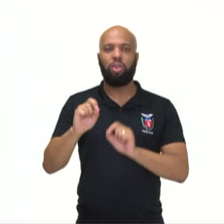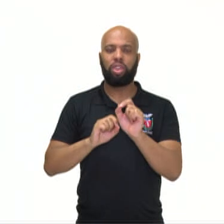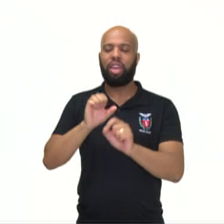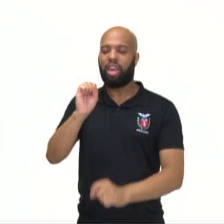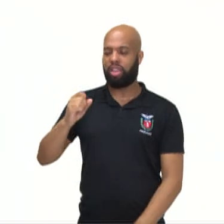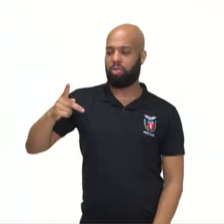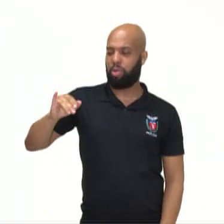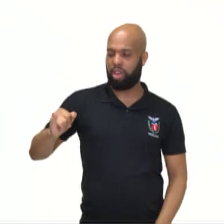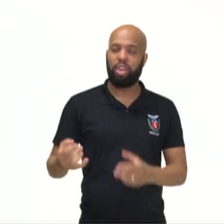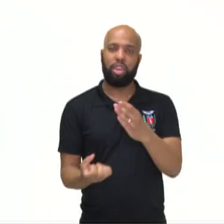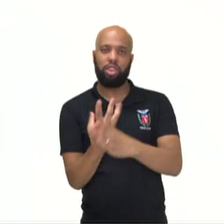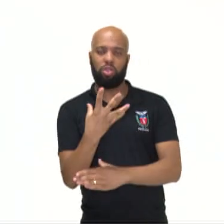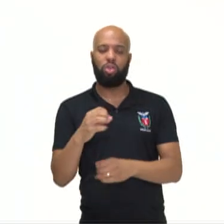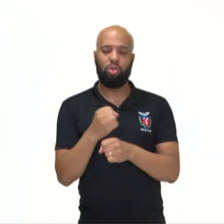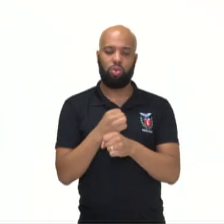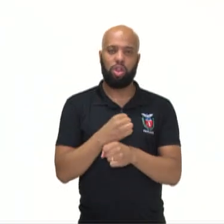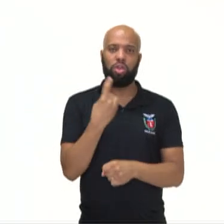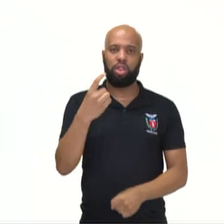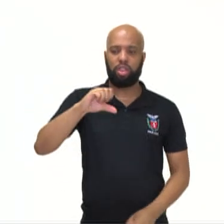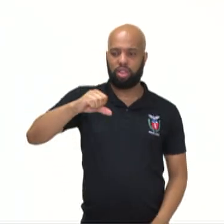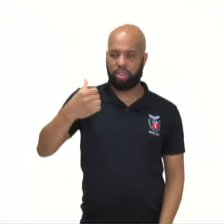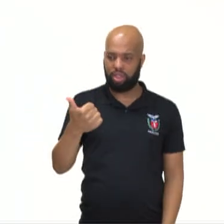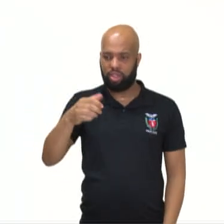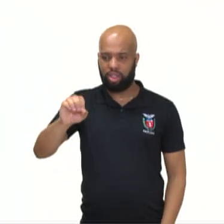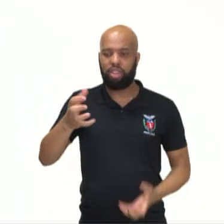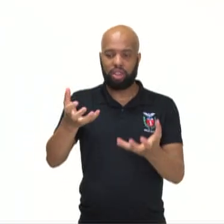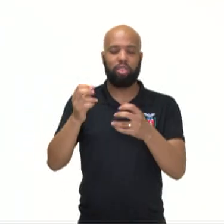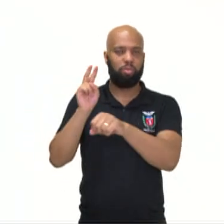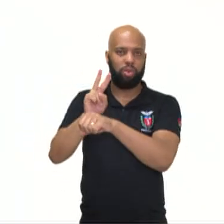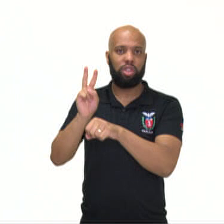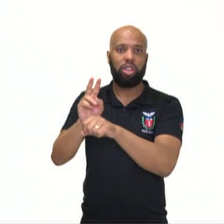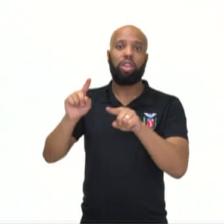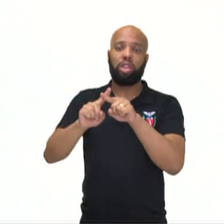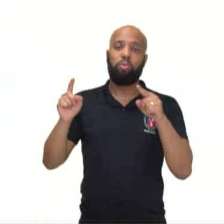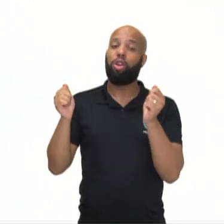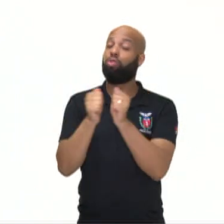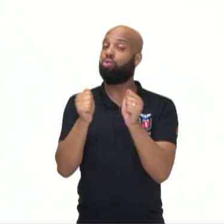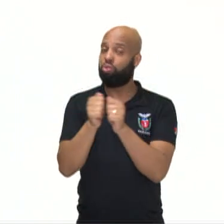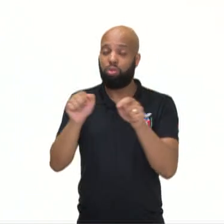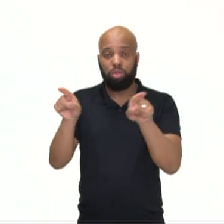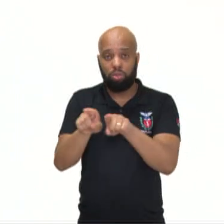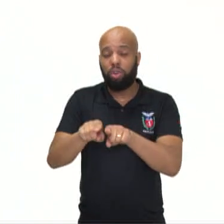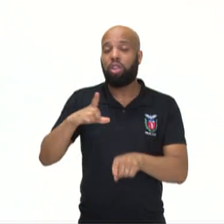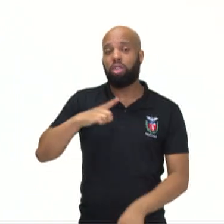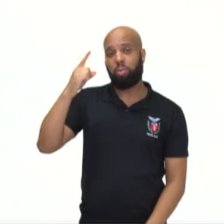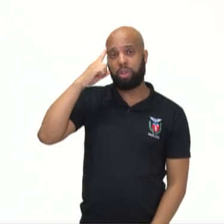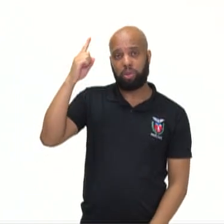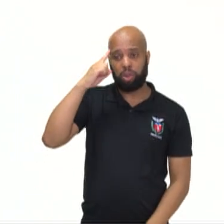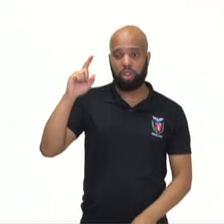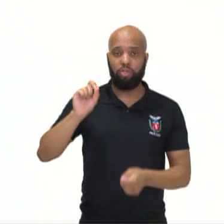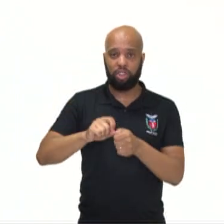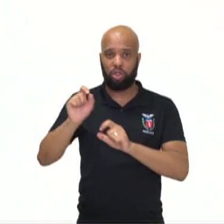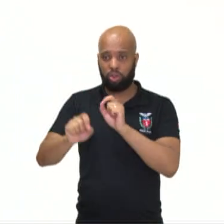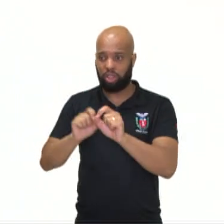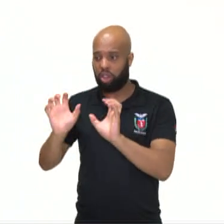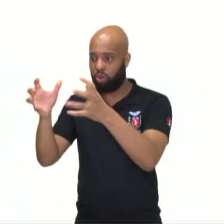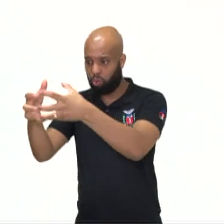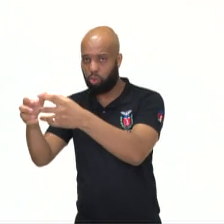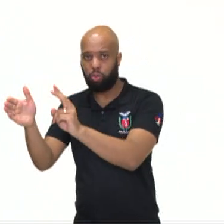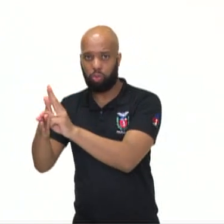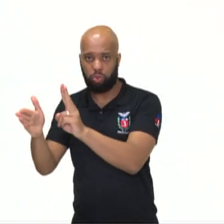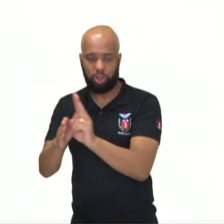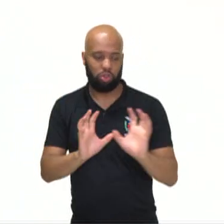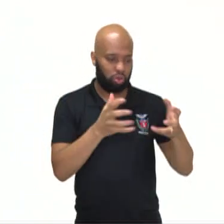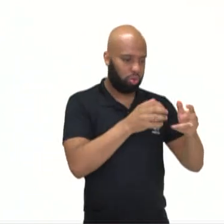Índio, criado em 1910, atuou para proteger, mas ao mesmo tempo, integrar o indígena à sociedade. E